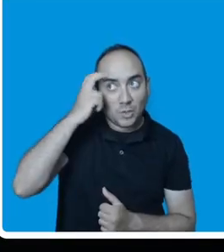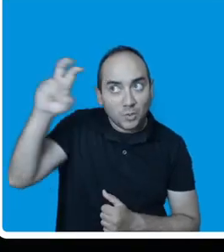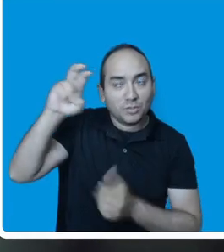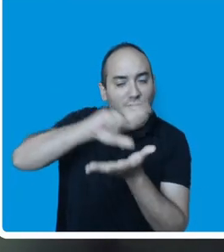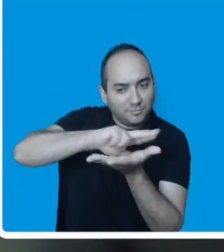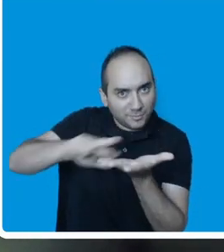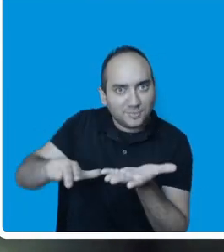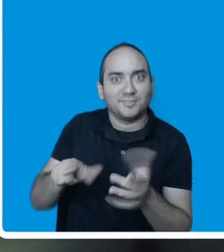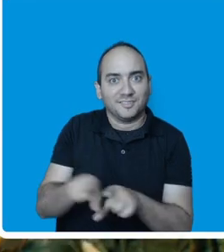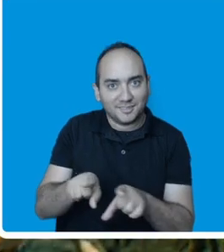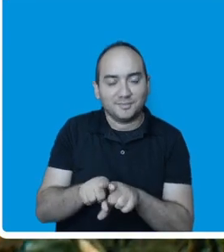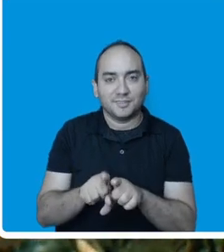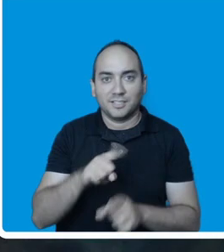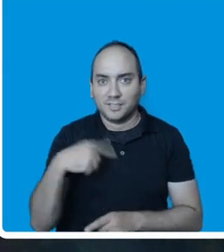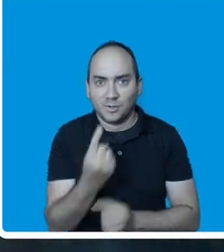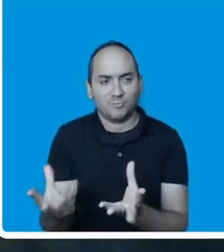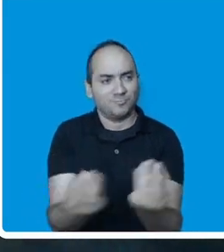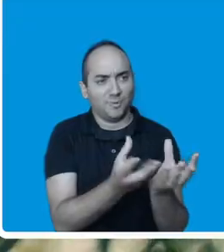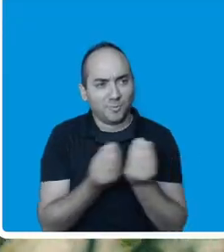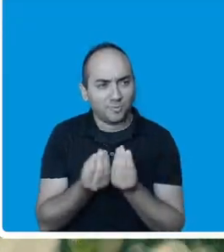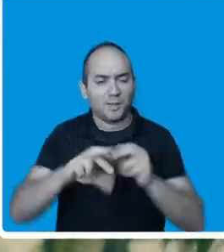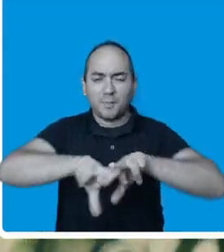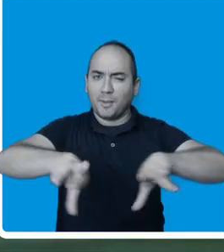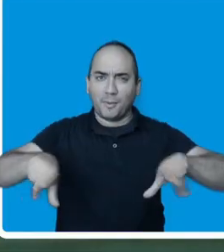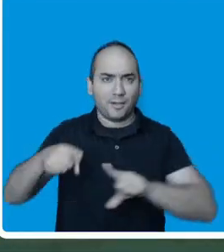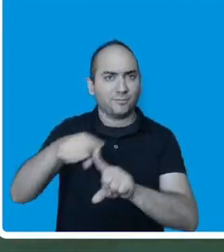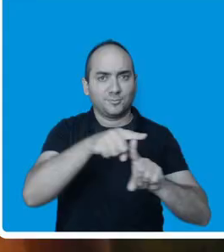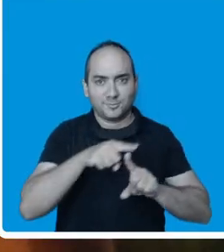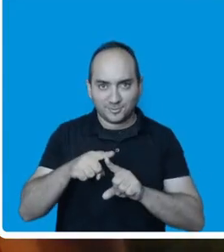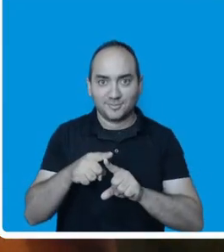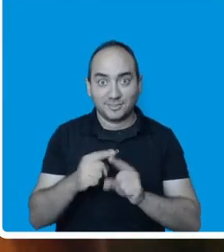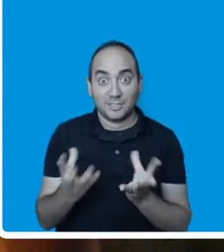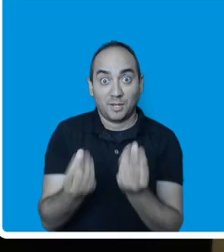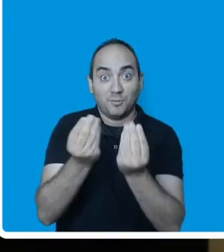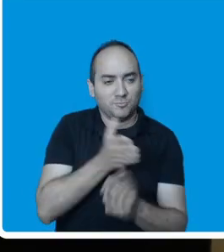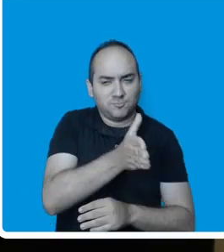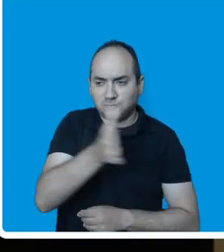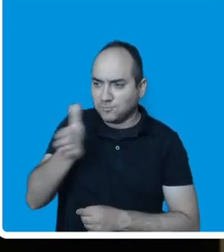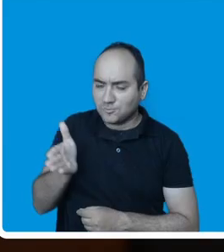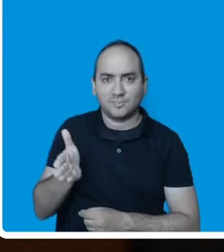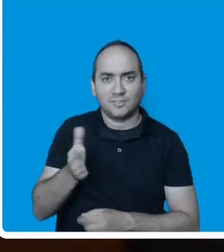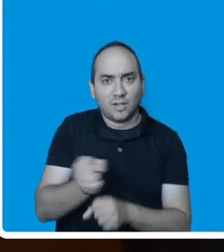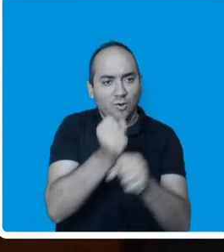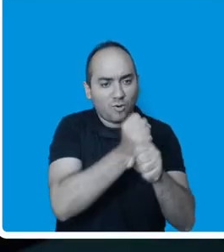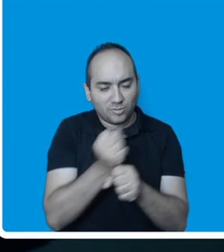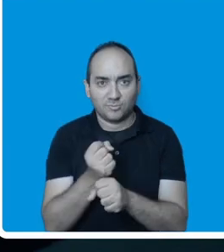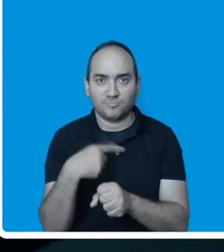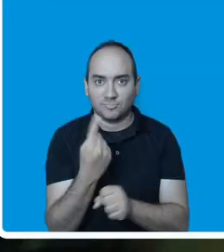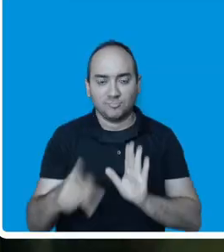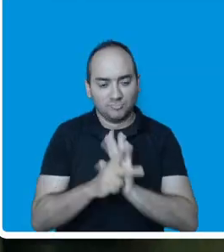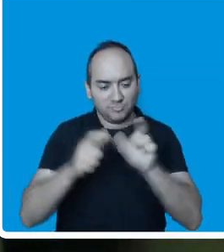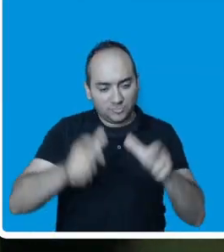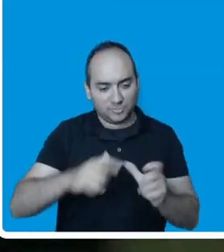Multiculturais. Somos muitos e diversos. Em múltiplas jornadas. Construindo